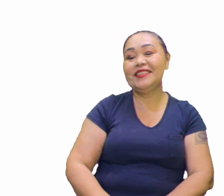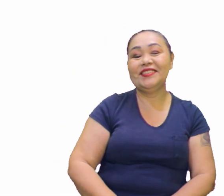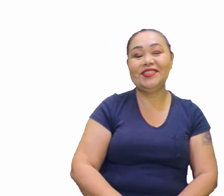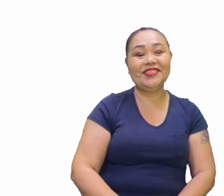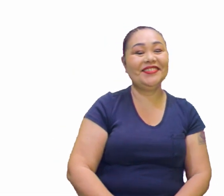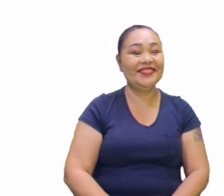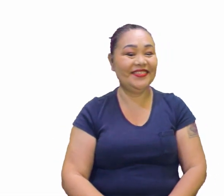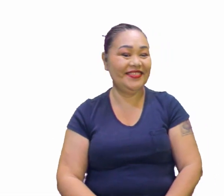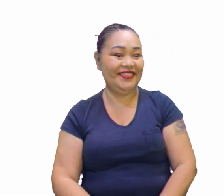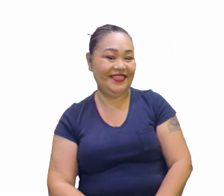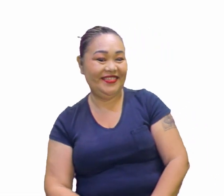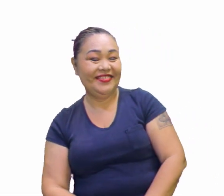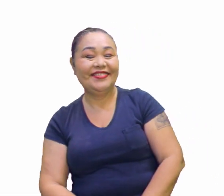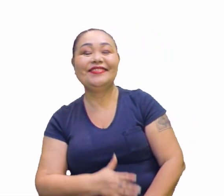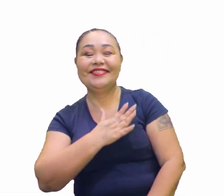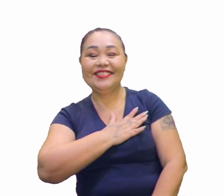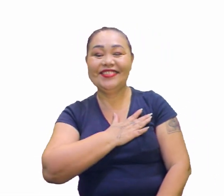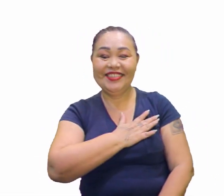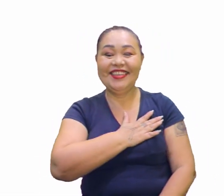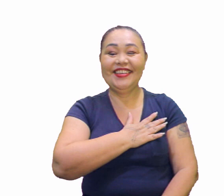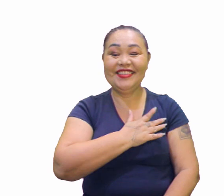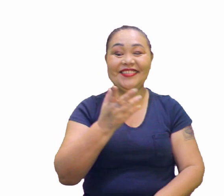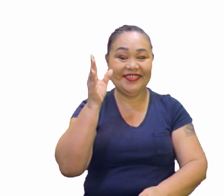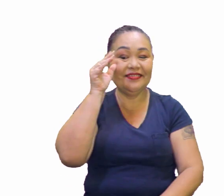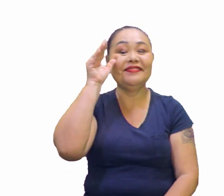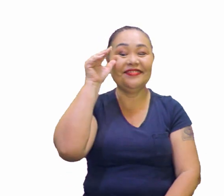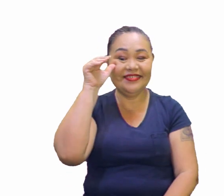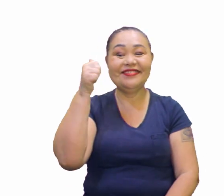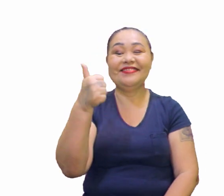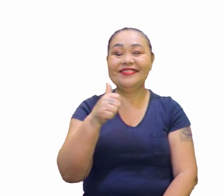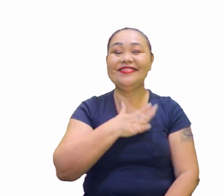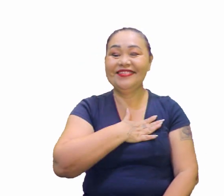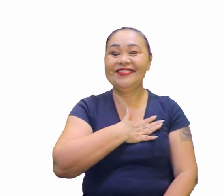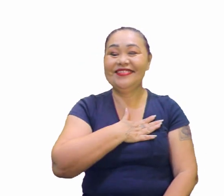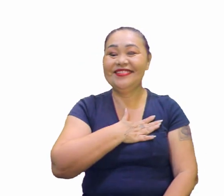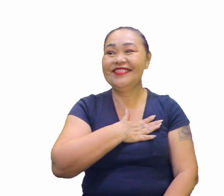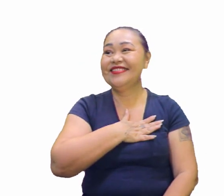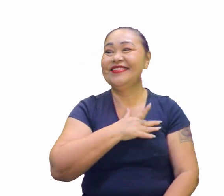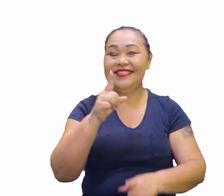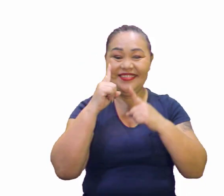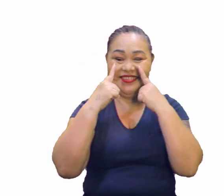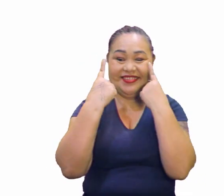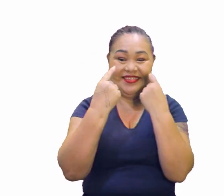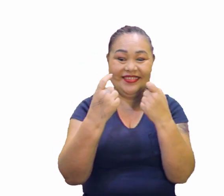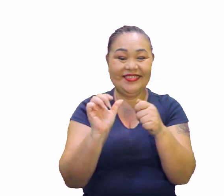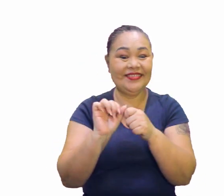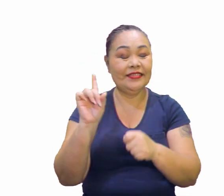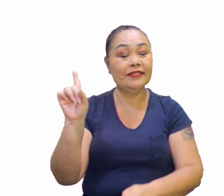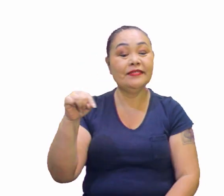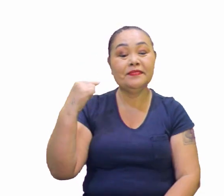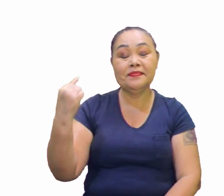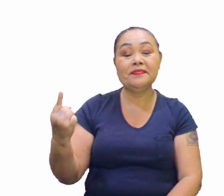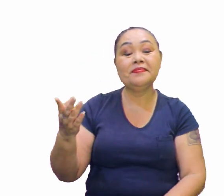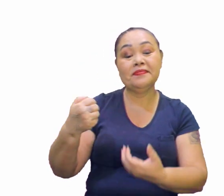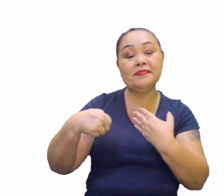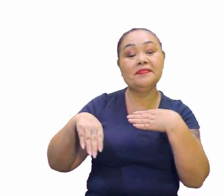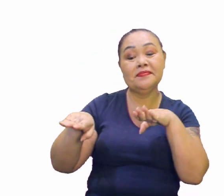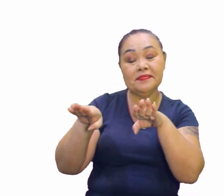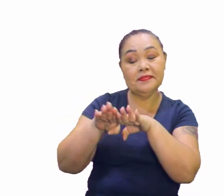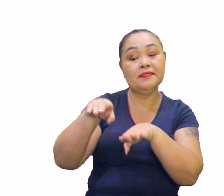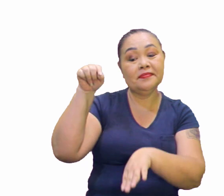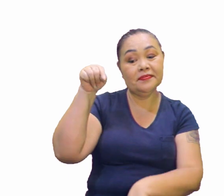diretor. Gostou, Japa, dessa curiosidade? Interessante, né? Então, isso também